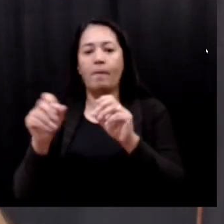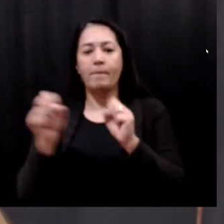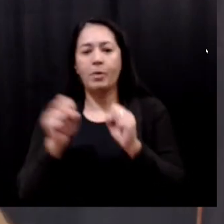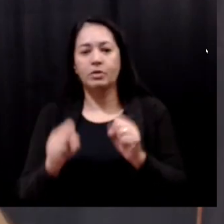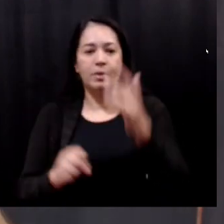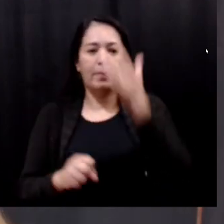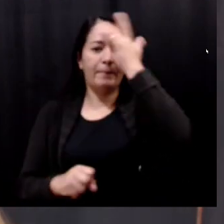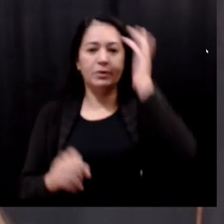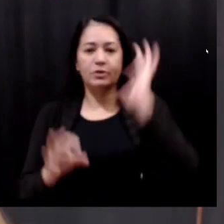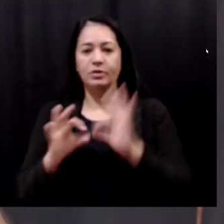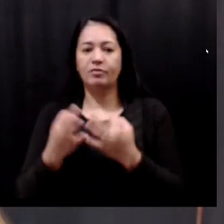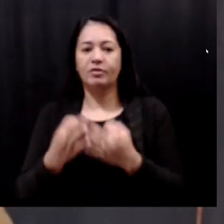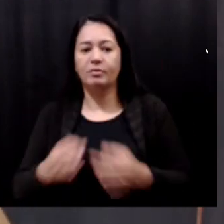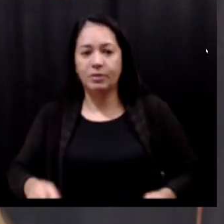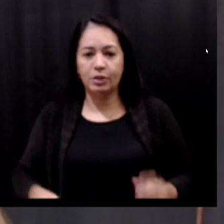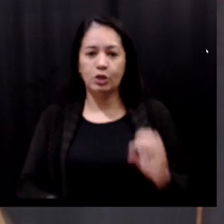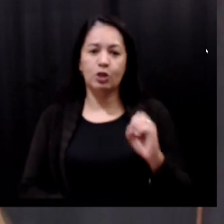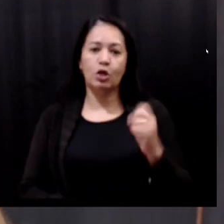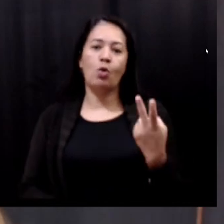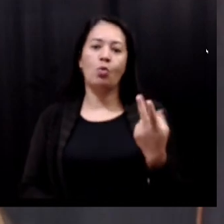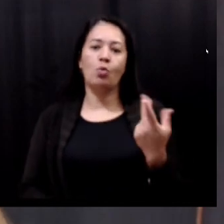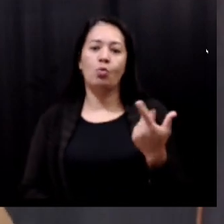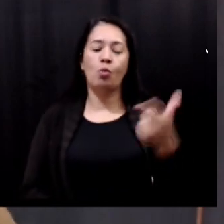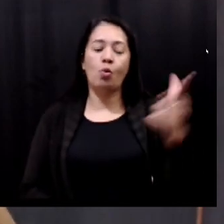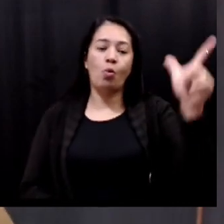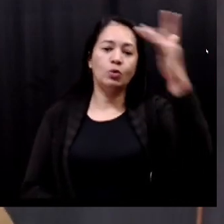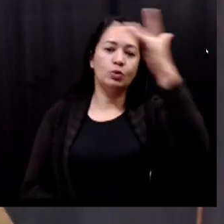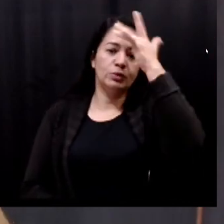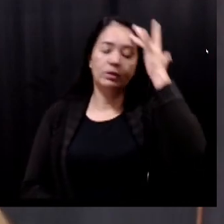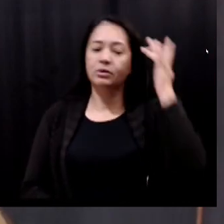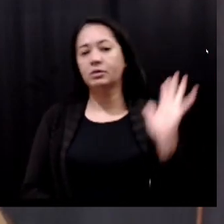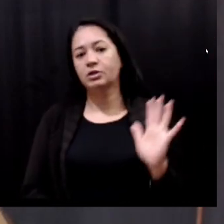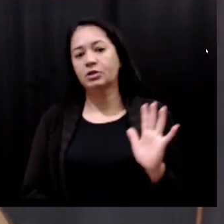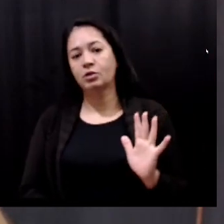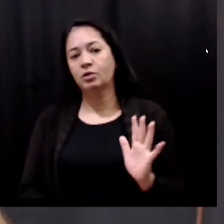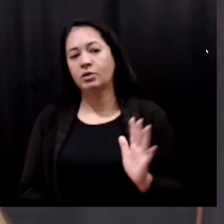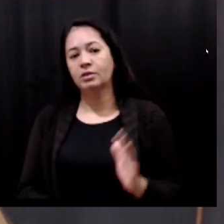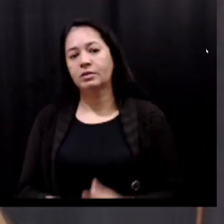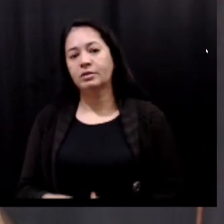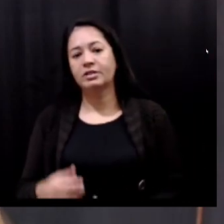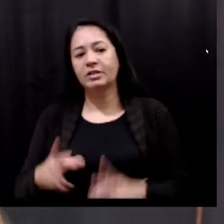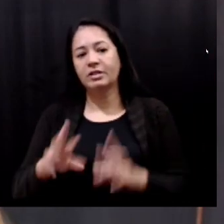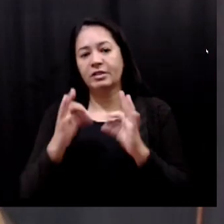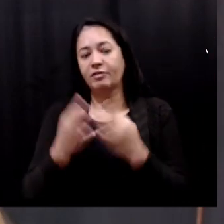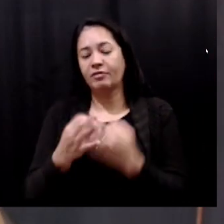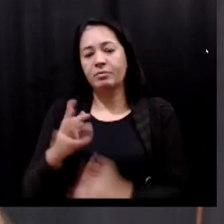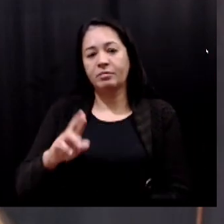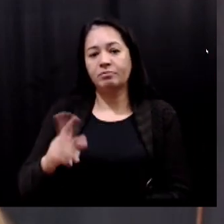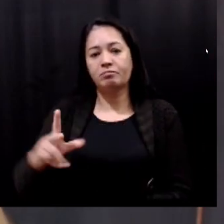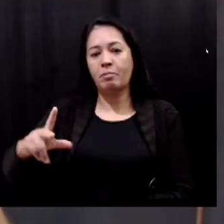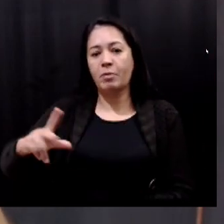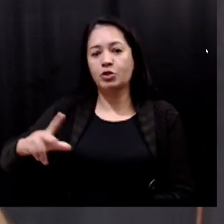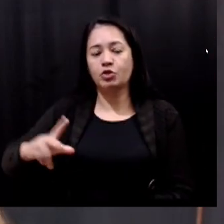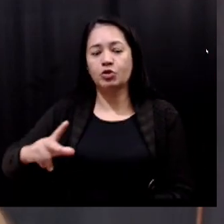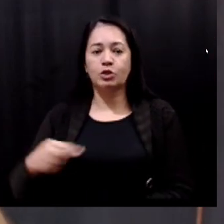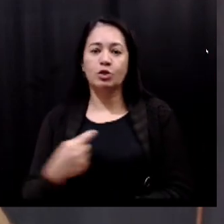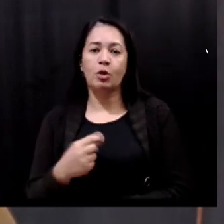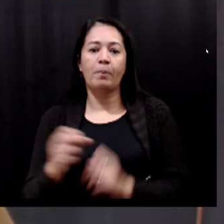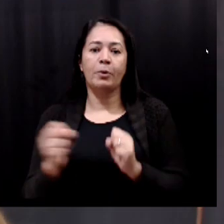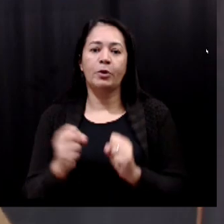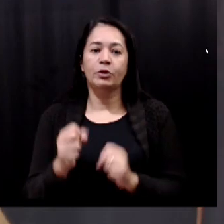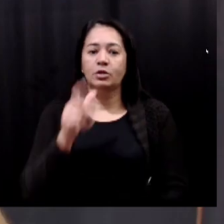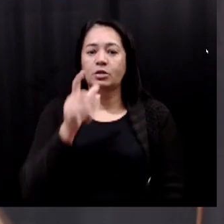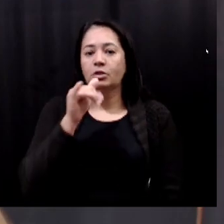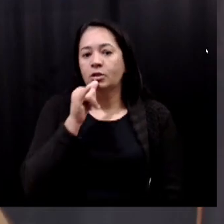pessoas que não são os familiares, como cuidadores também particulares, né? Então, a gente pode, por exemplo, um dia